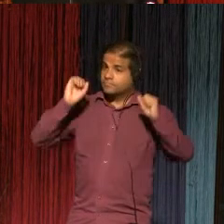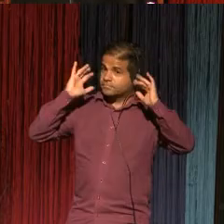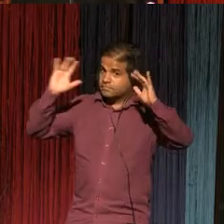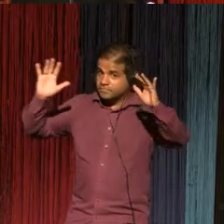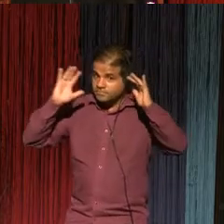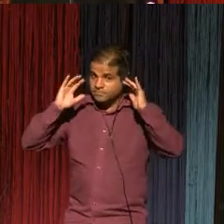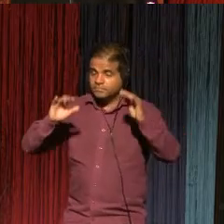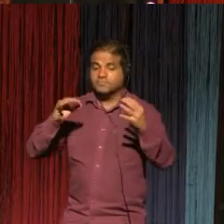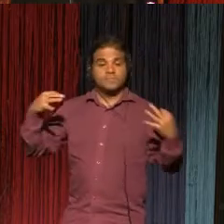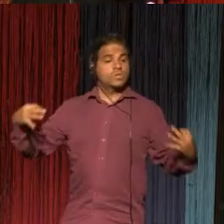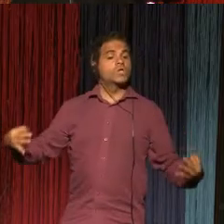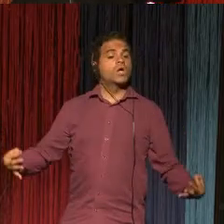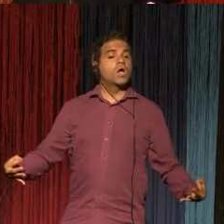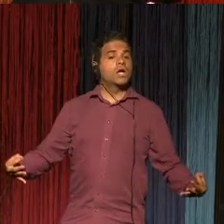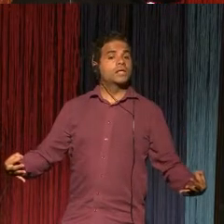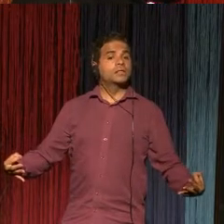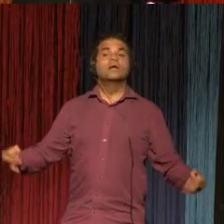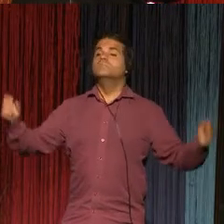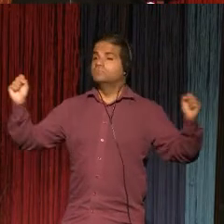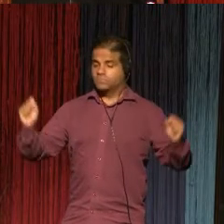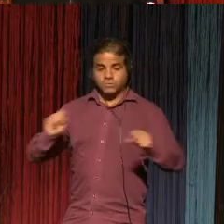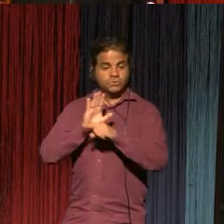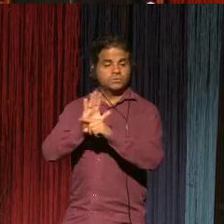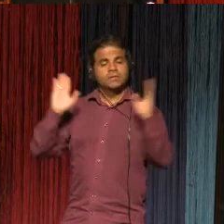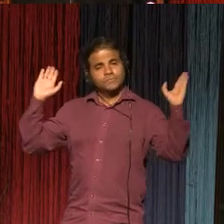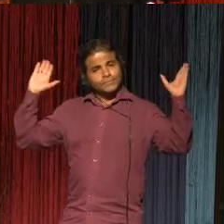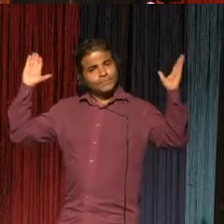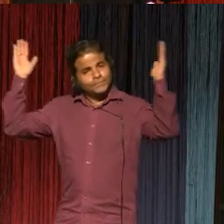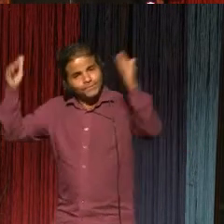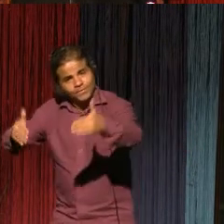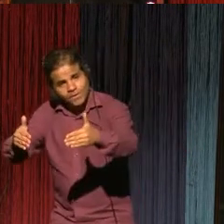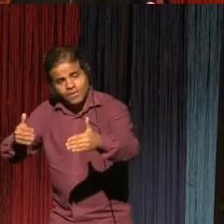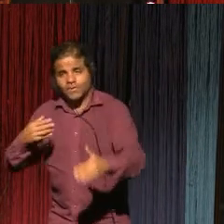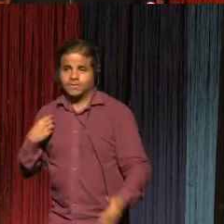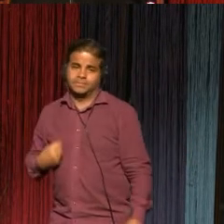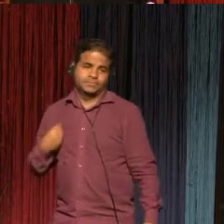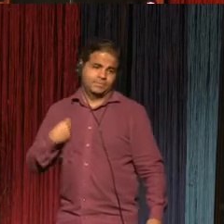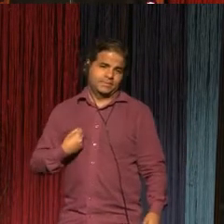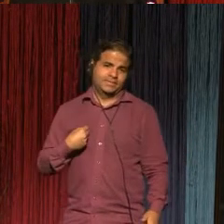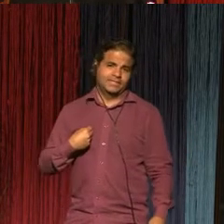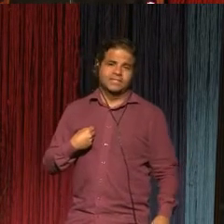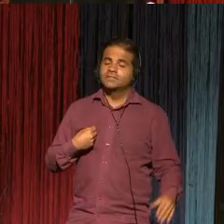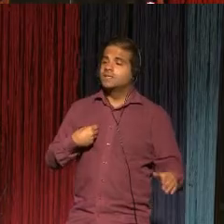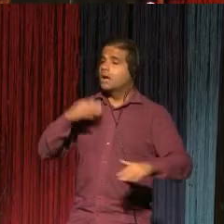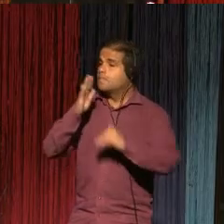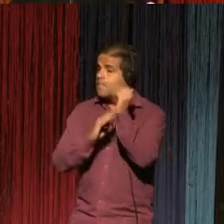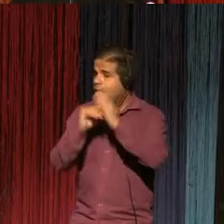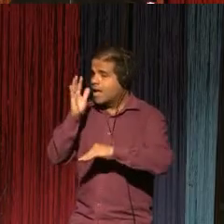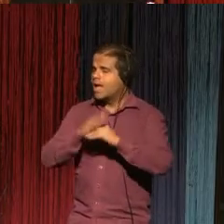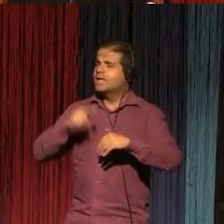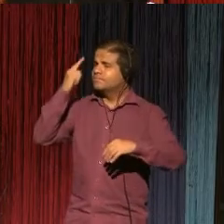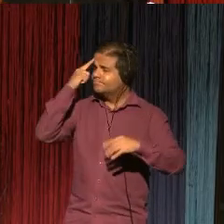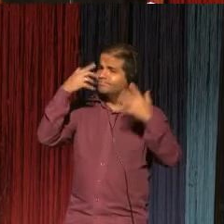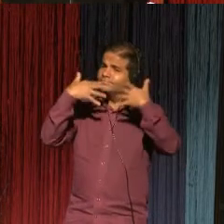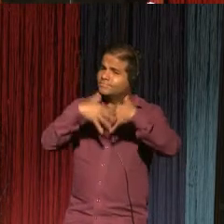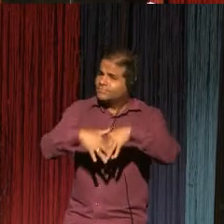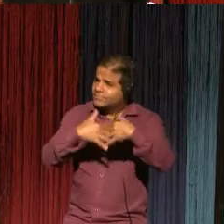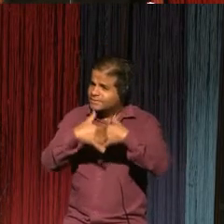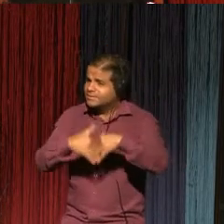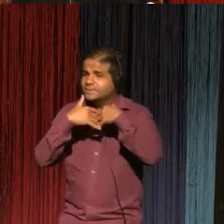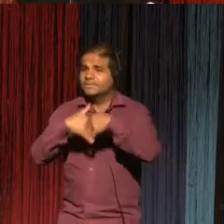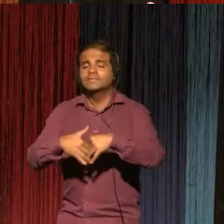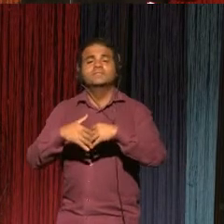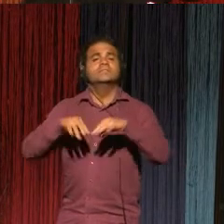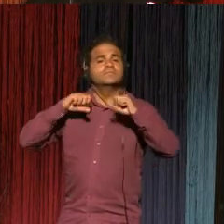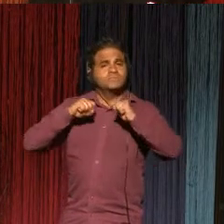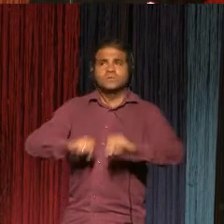Meditação ou yoga pode ajudar a manter o foco no presente. A prática da consciência plena, mindfulness,